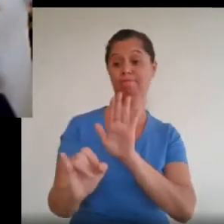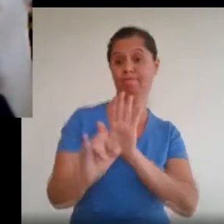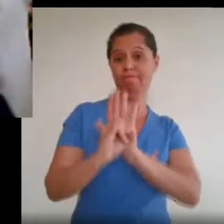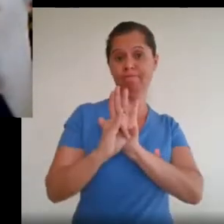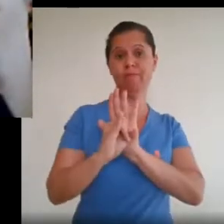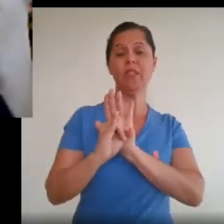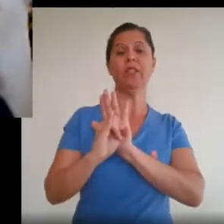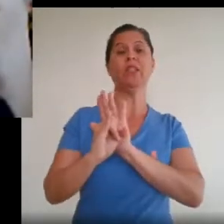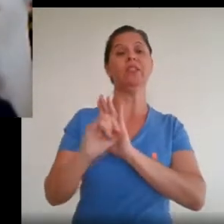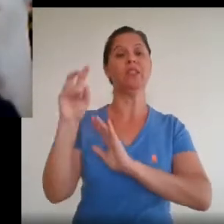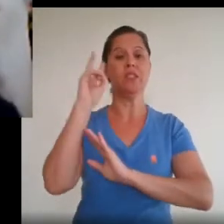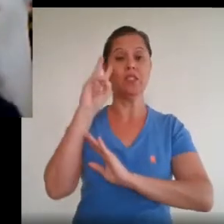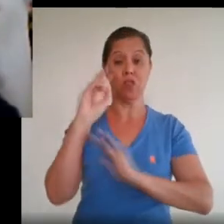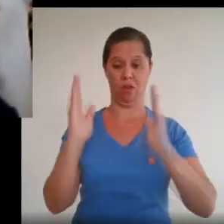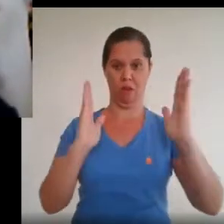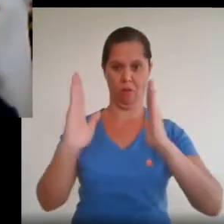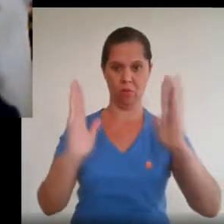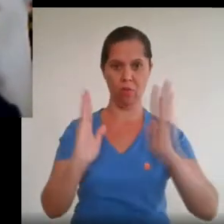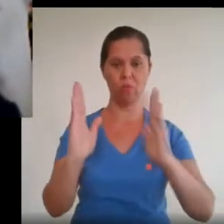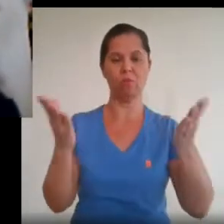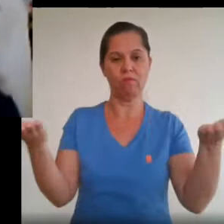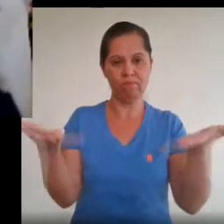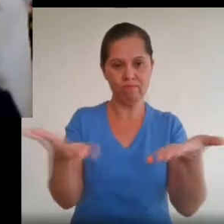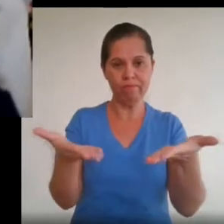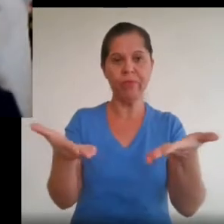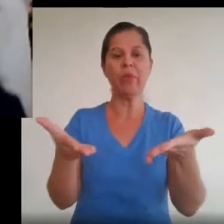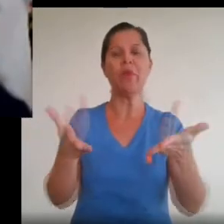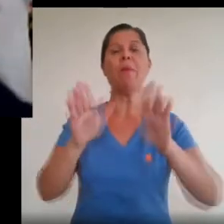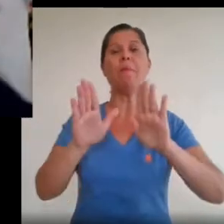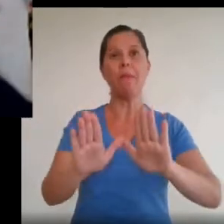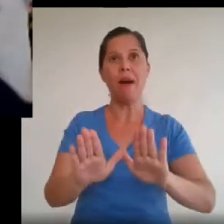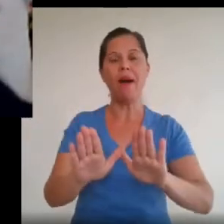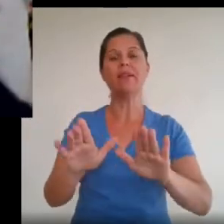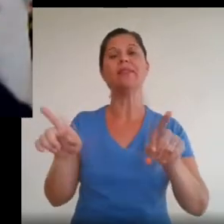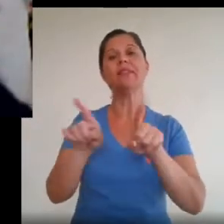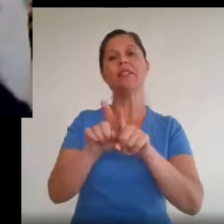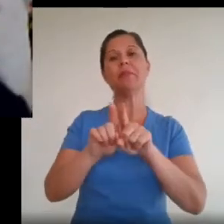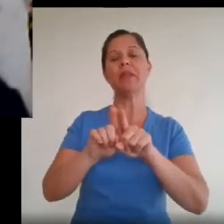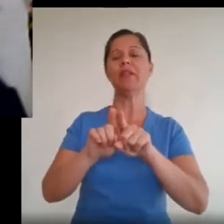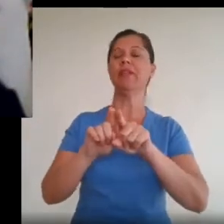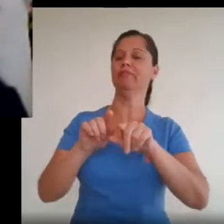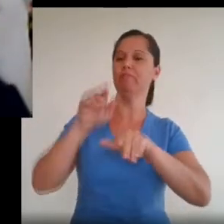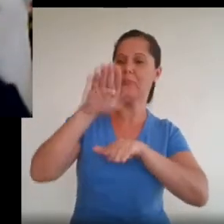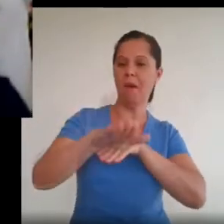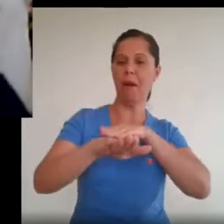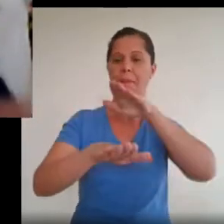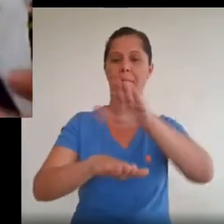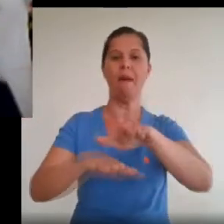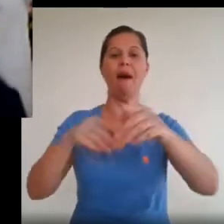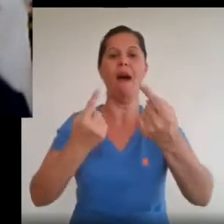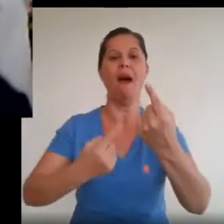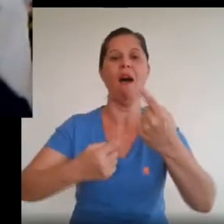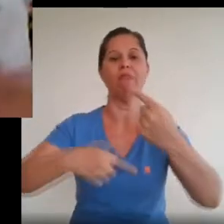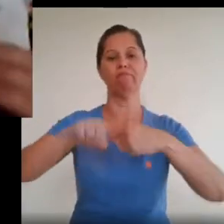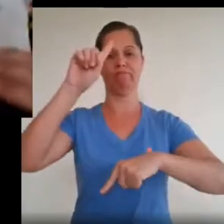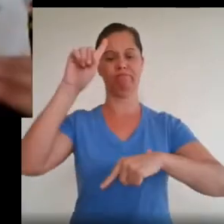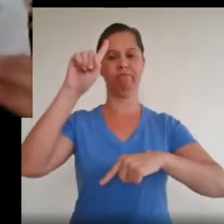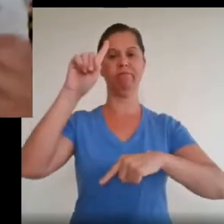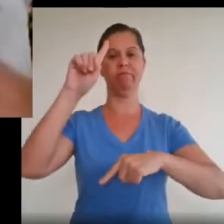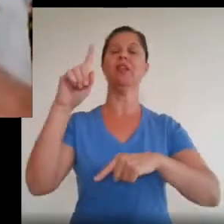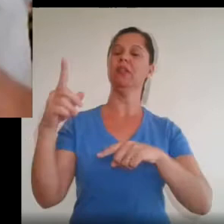histórico, mas também que a gente precisa avançar, né, das